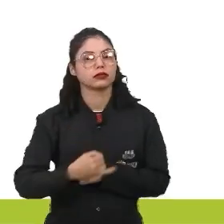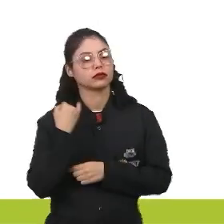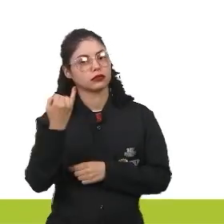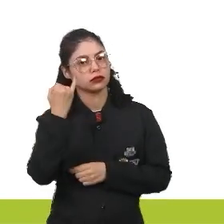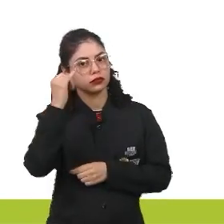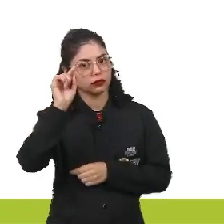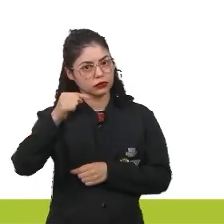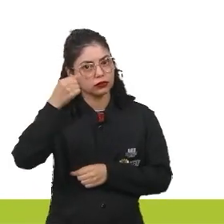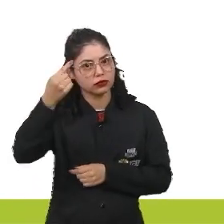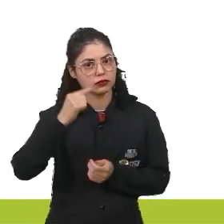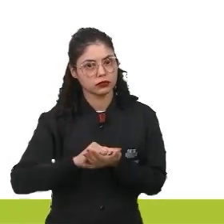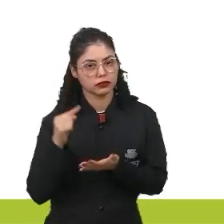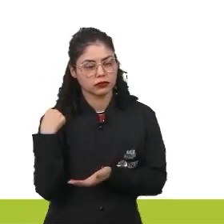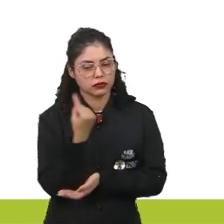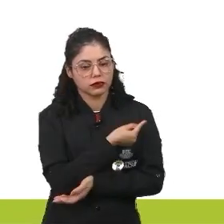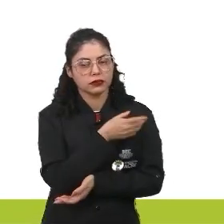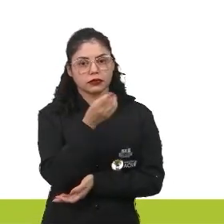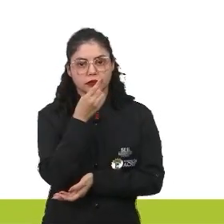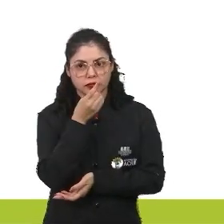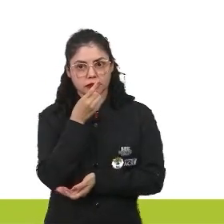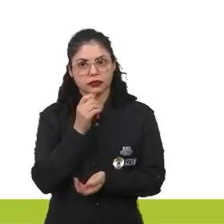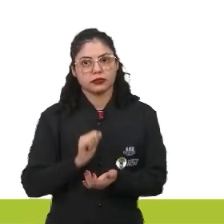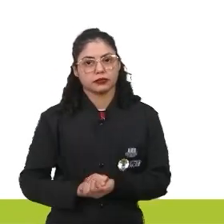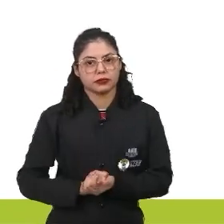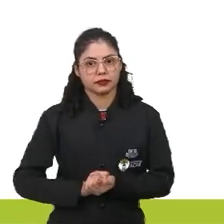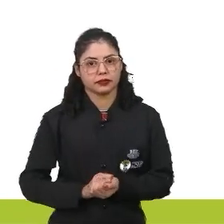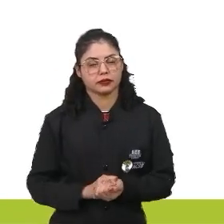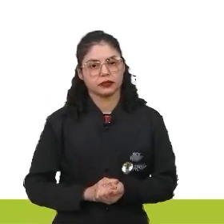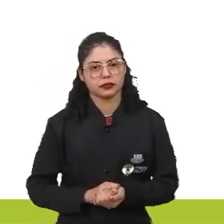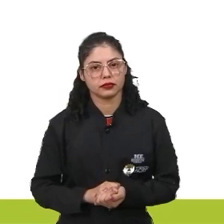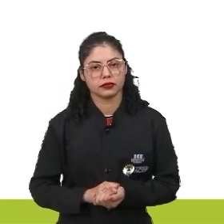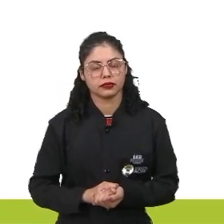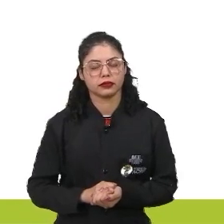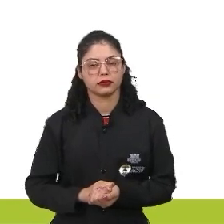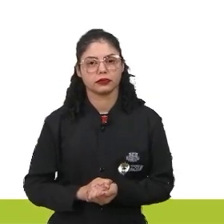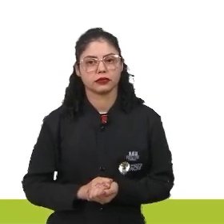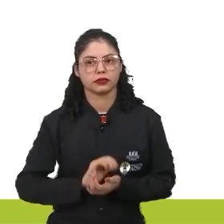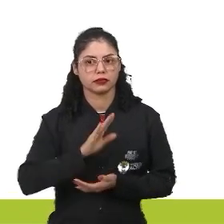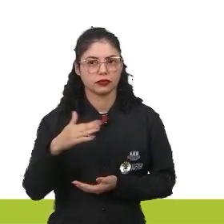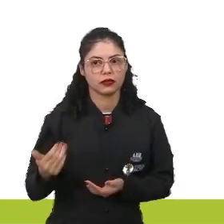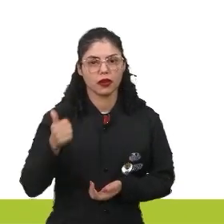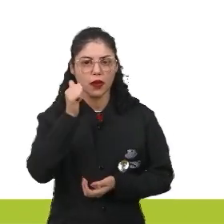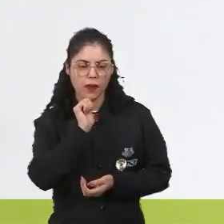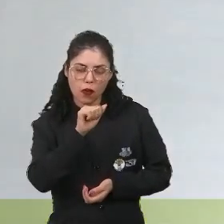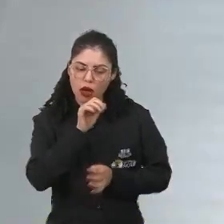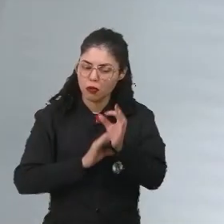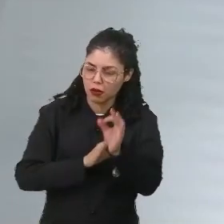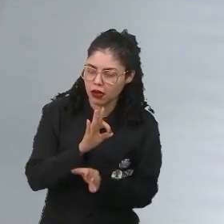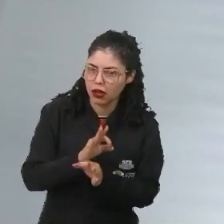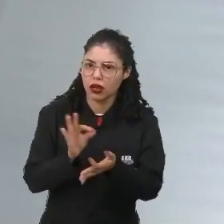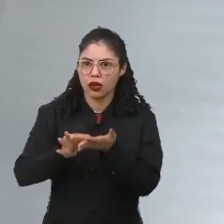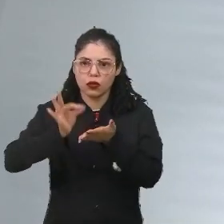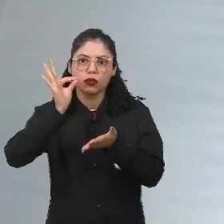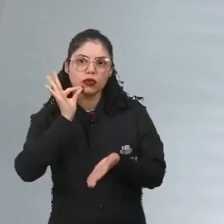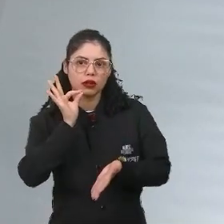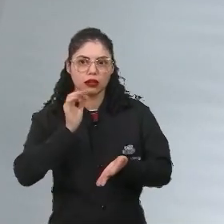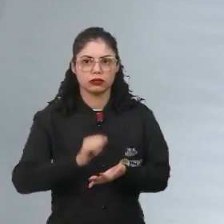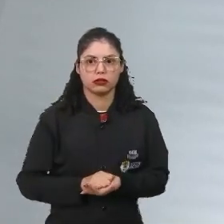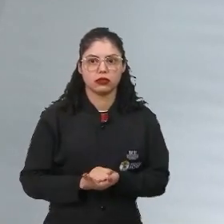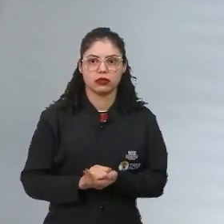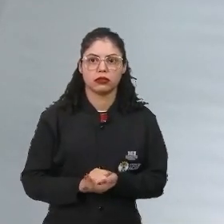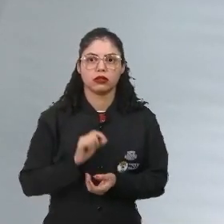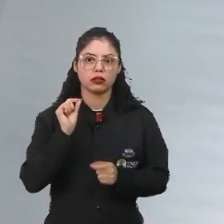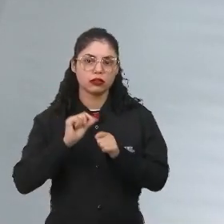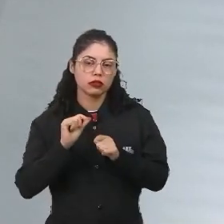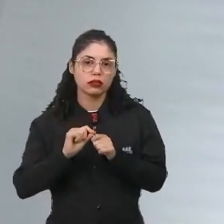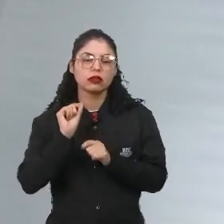Principalmente lá no nosso cotidiano, né? Nosso dia a dia. Quando a nossa mãe lá está preparando aquele café, aí o que